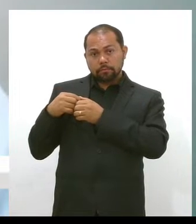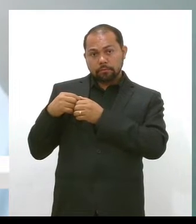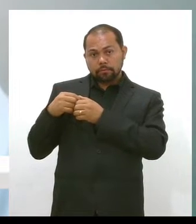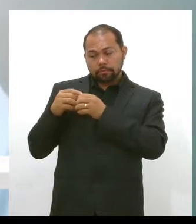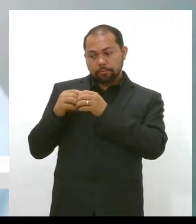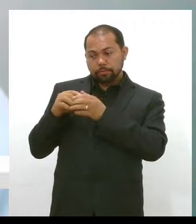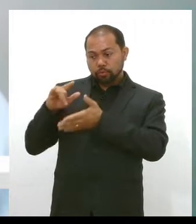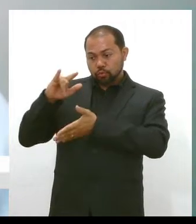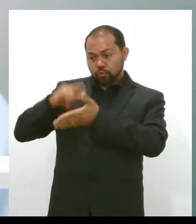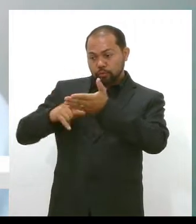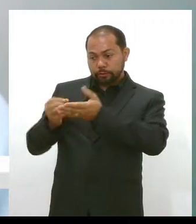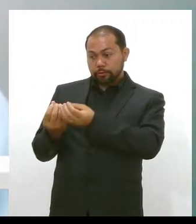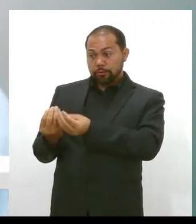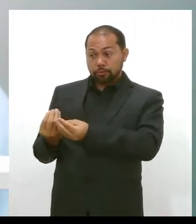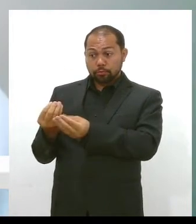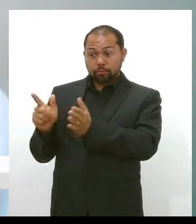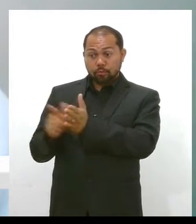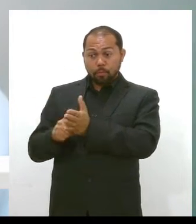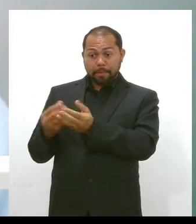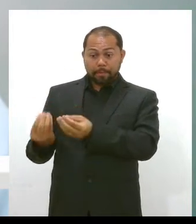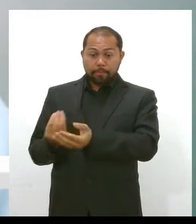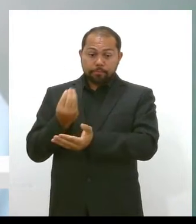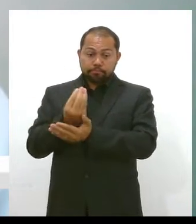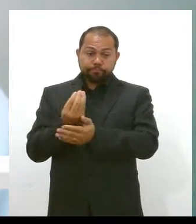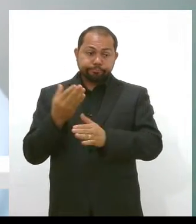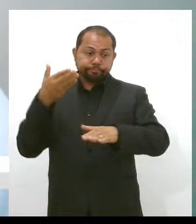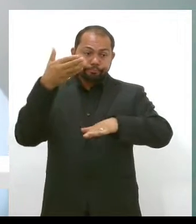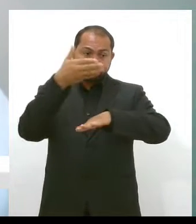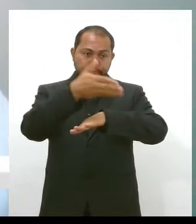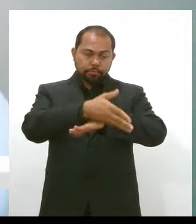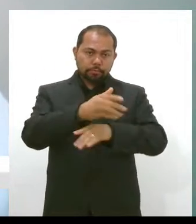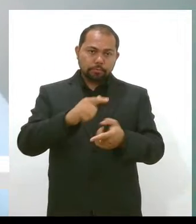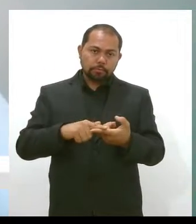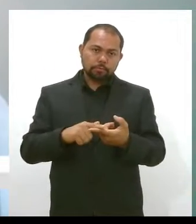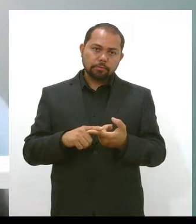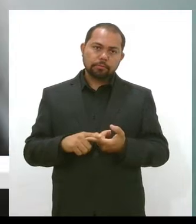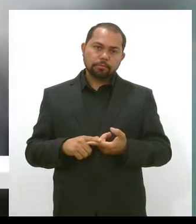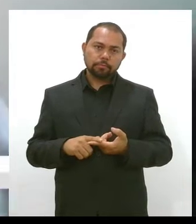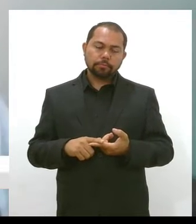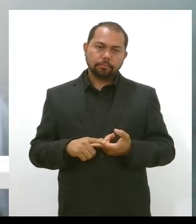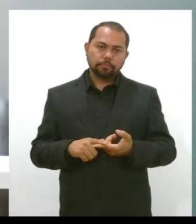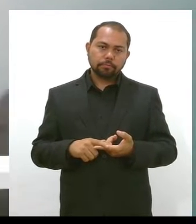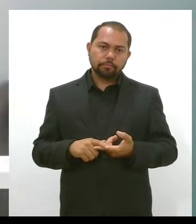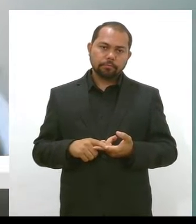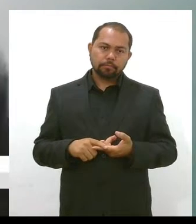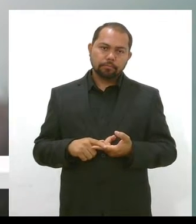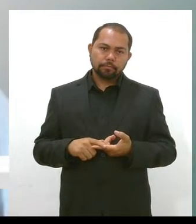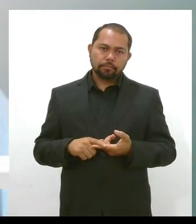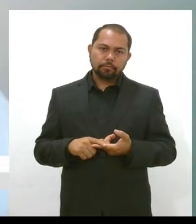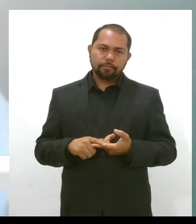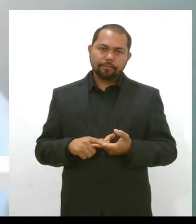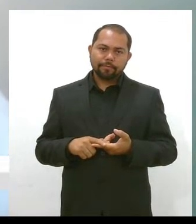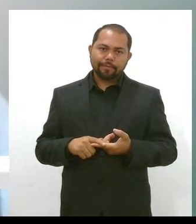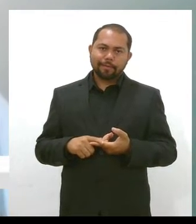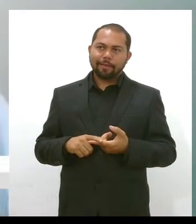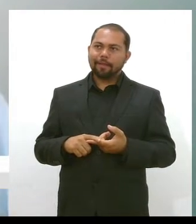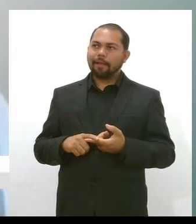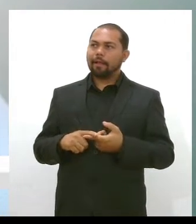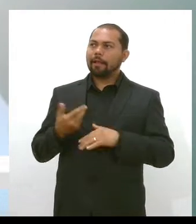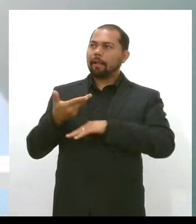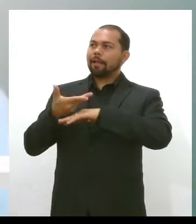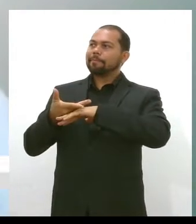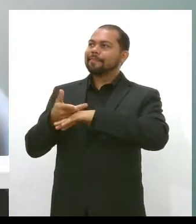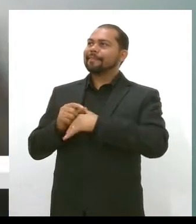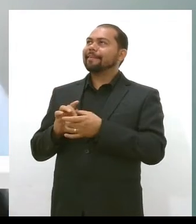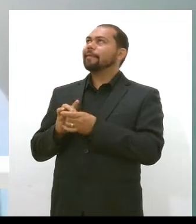Então, seria isso uma contrarreferência, né? A paciente não fica por conta própria, rodando